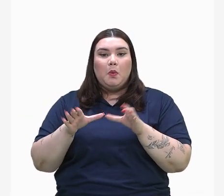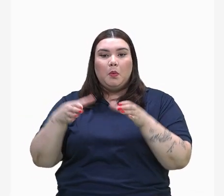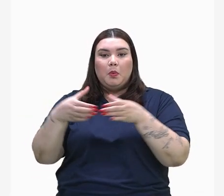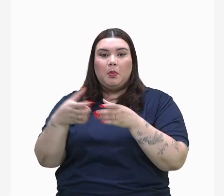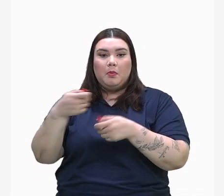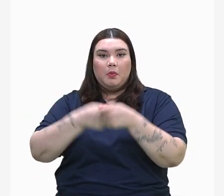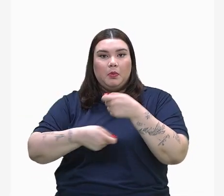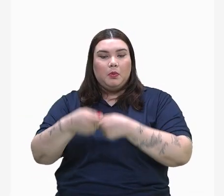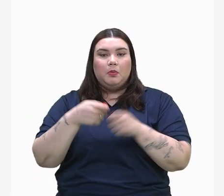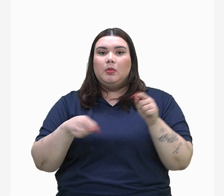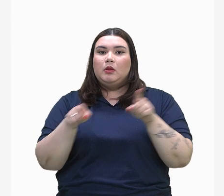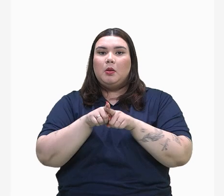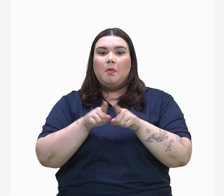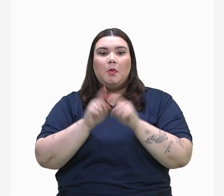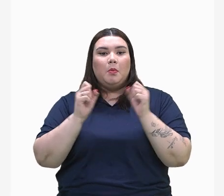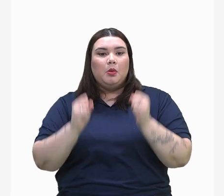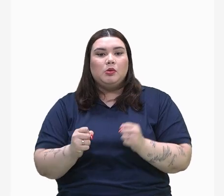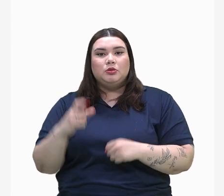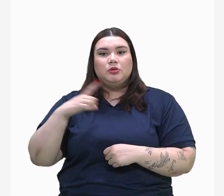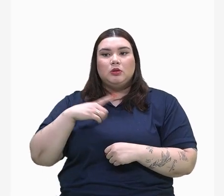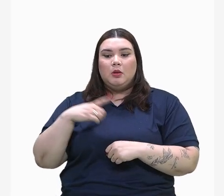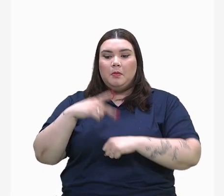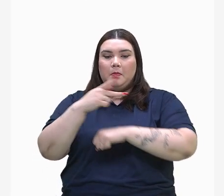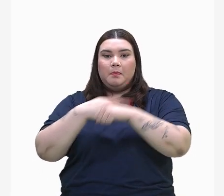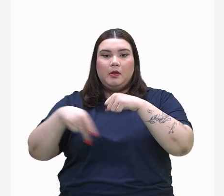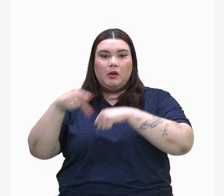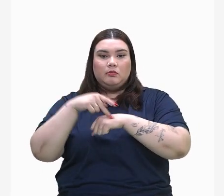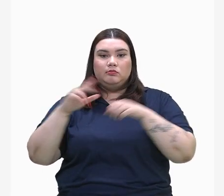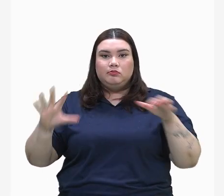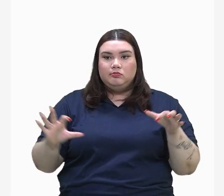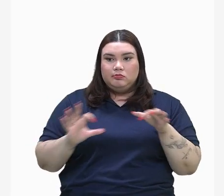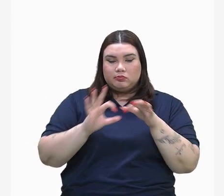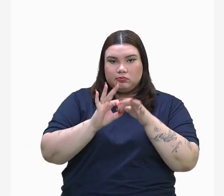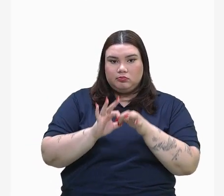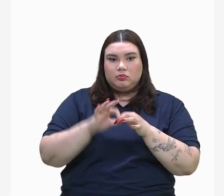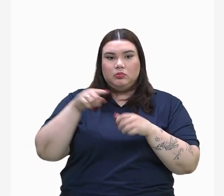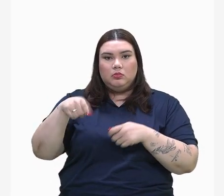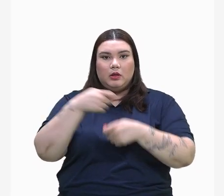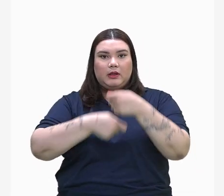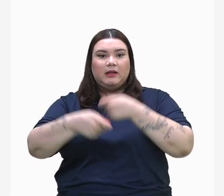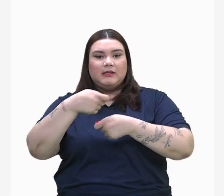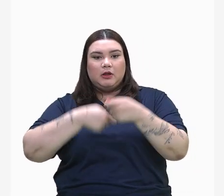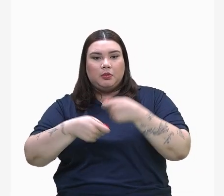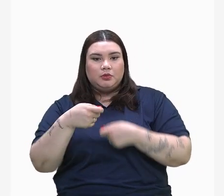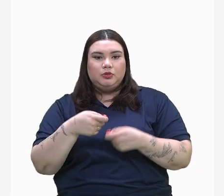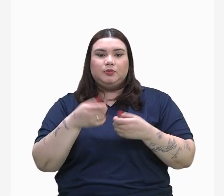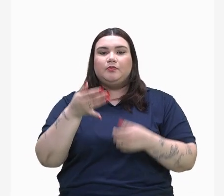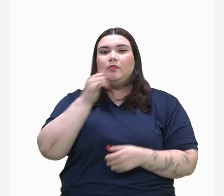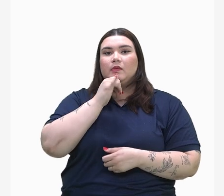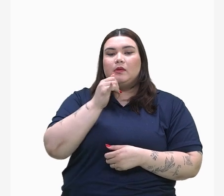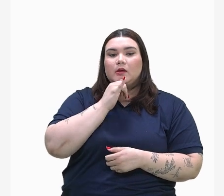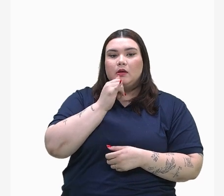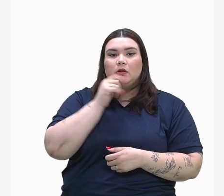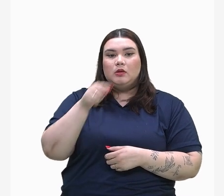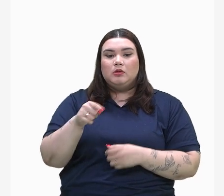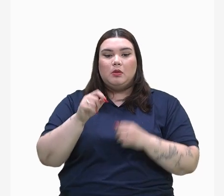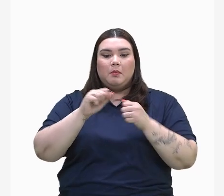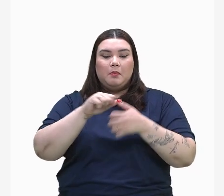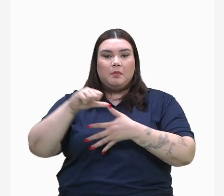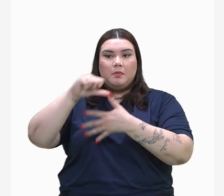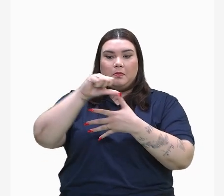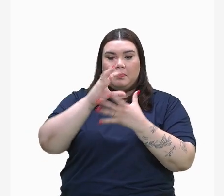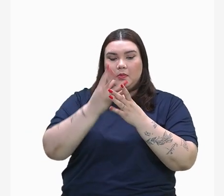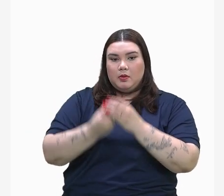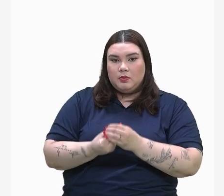econômico, ele também pode ter os países associados àquele bloco econômico. No caso do Mercosul também vai